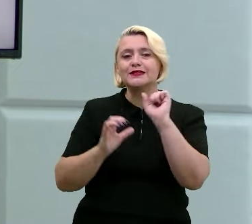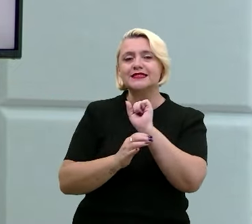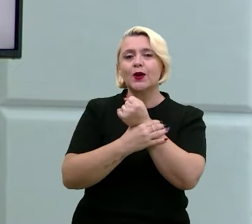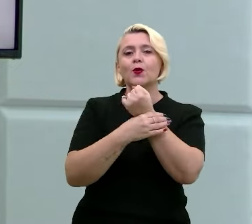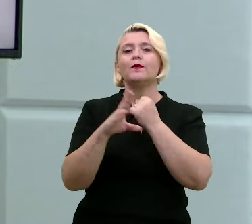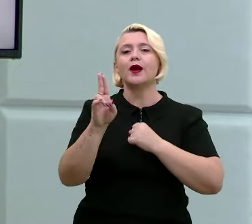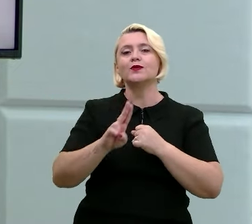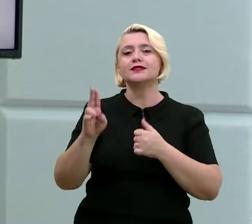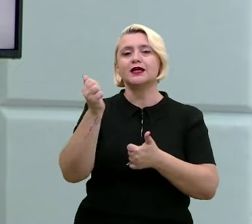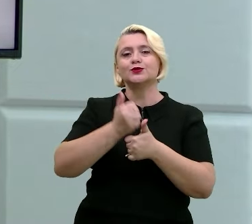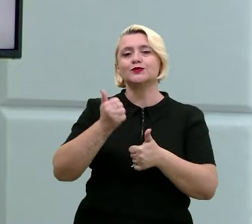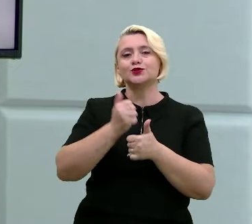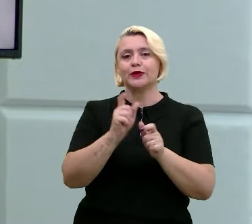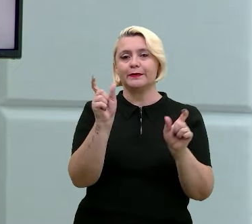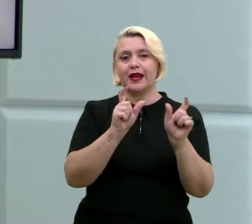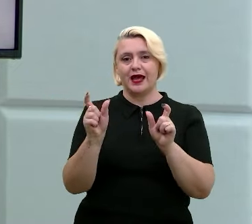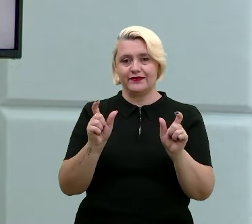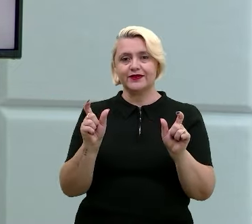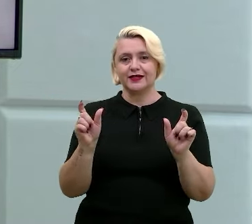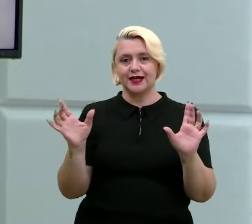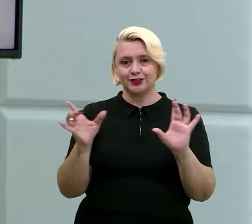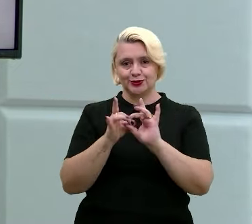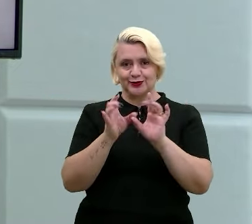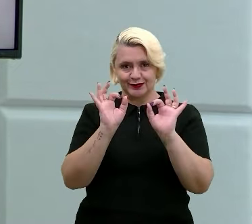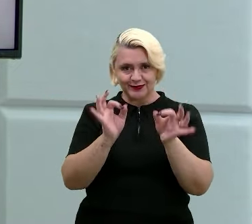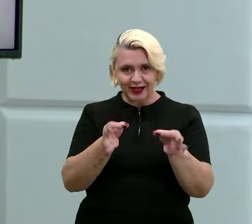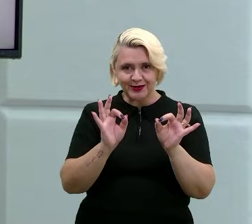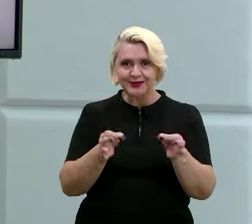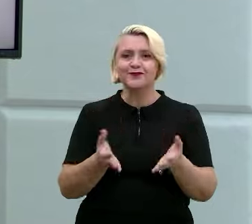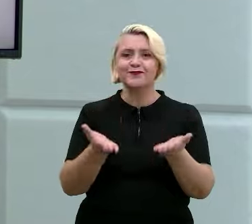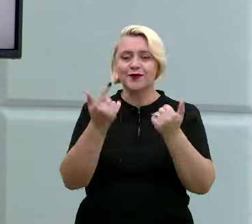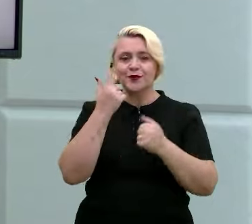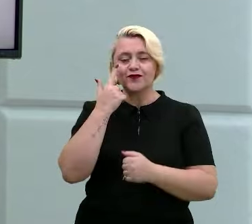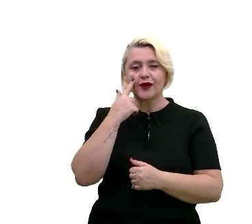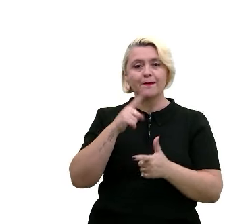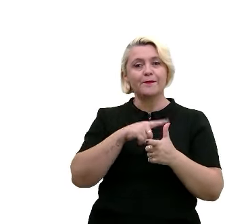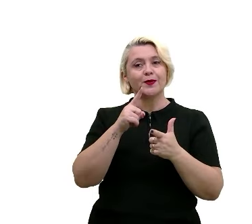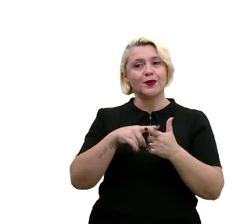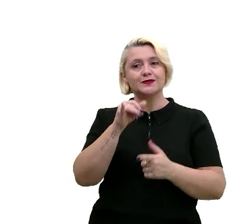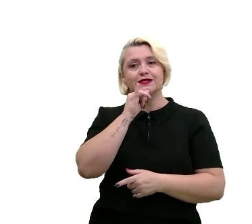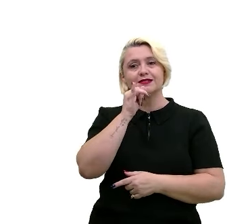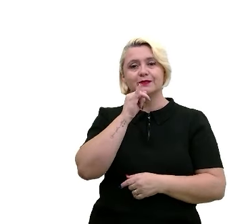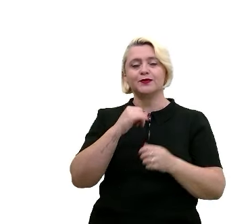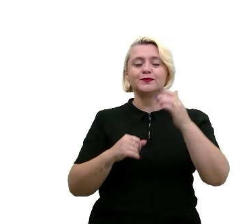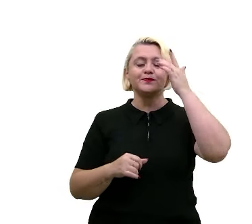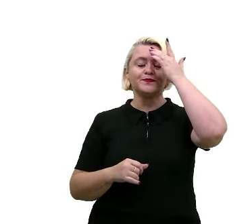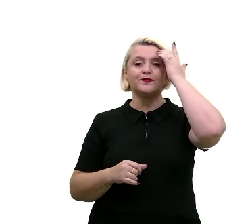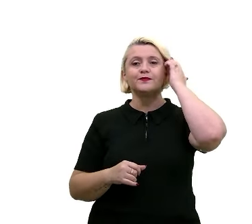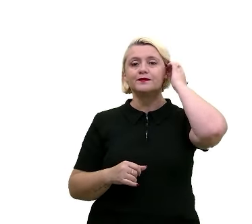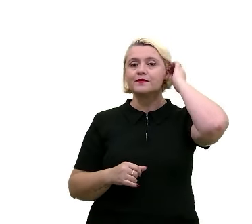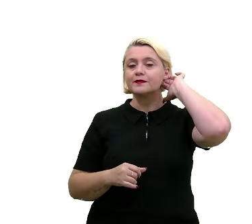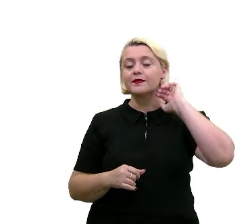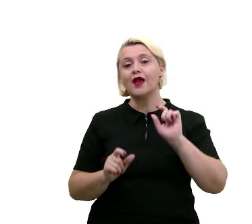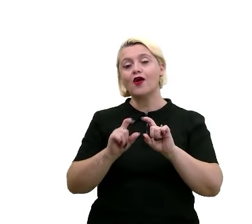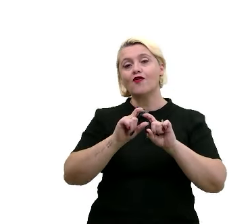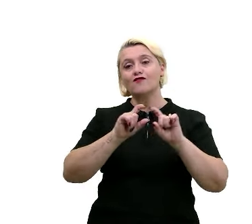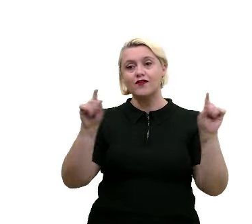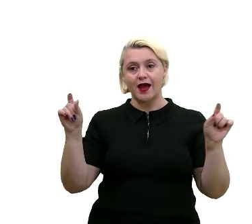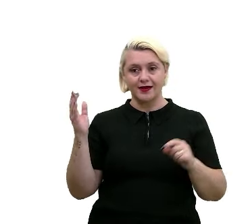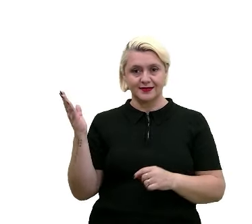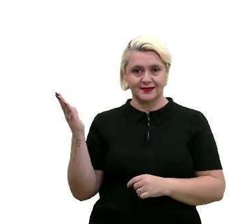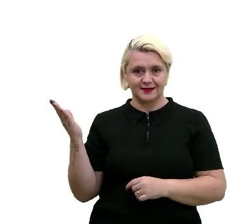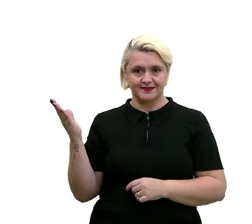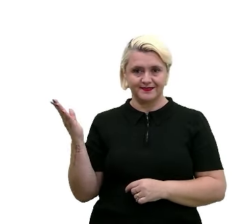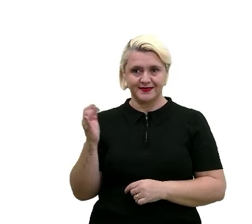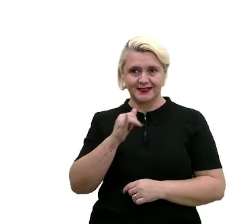essas palavras, esses articuladores, certo? Vamos lá, o próximo. A frase aqui,